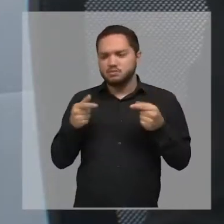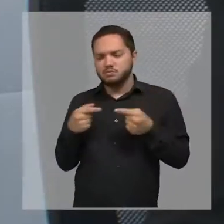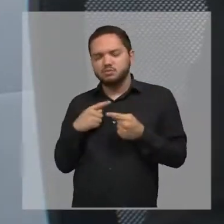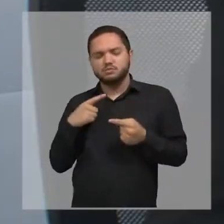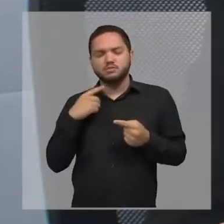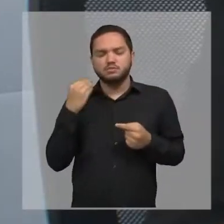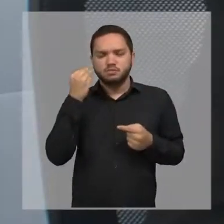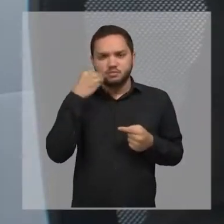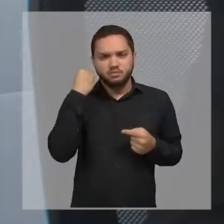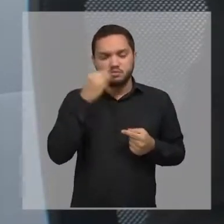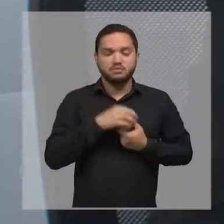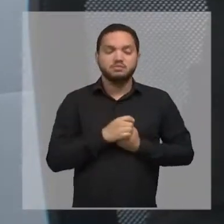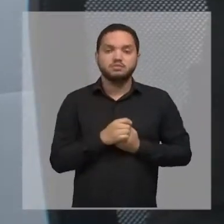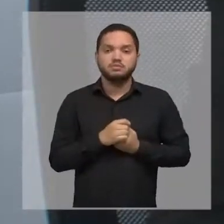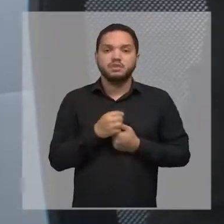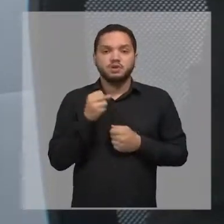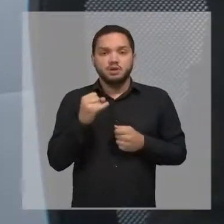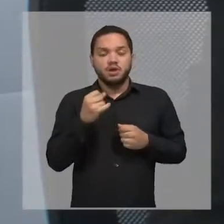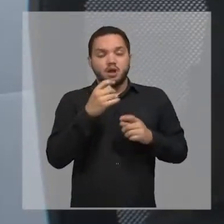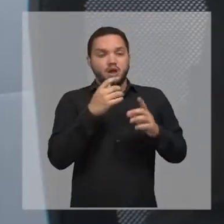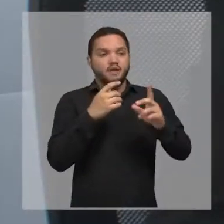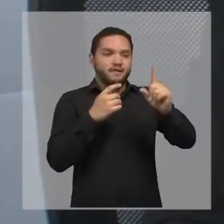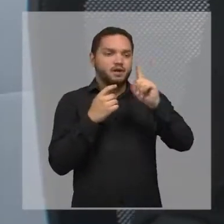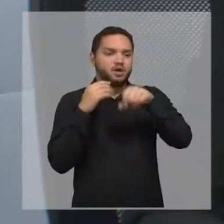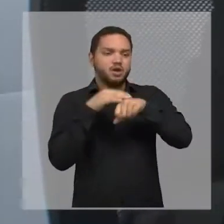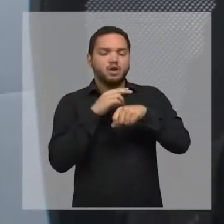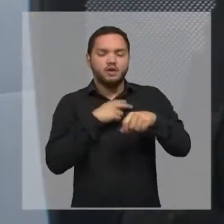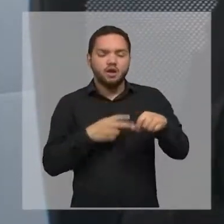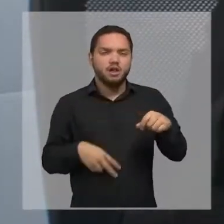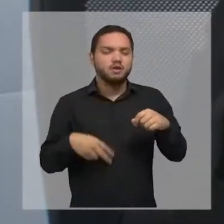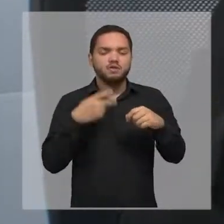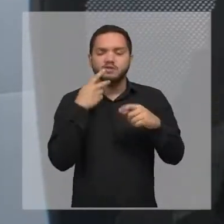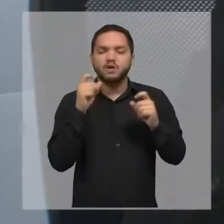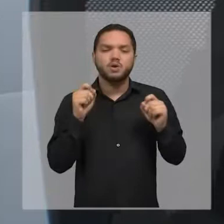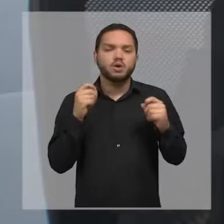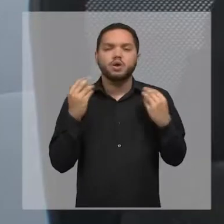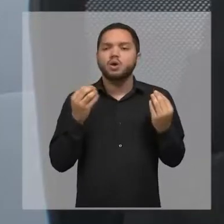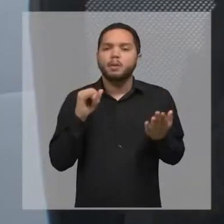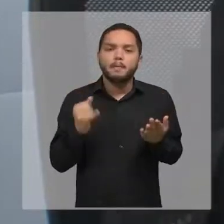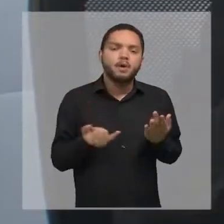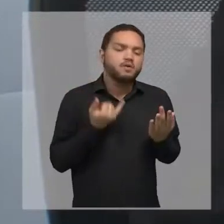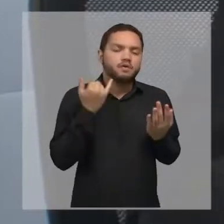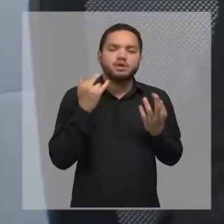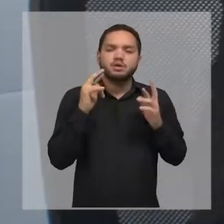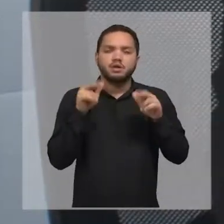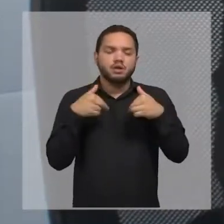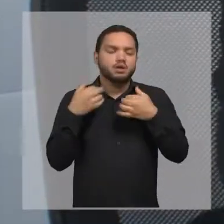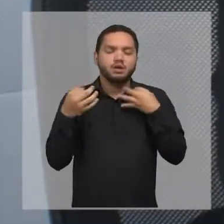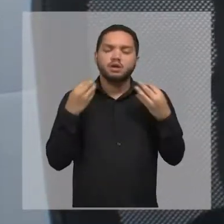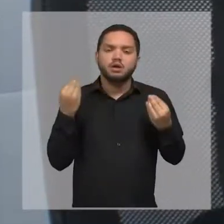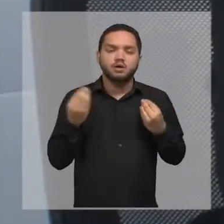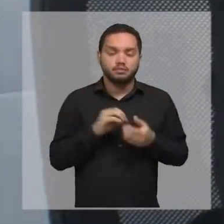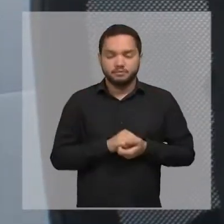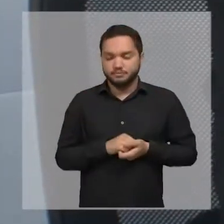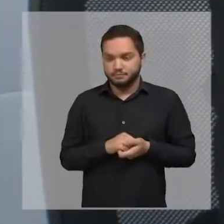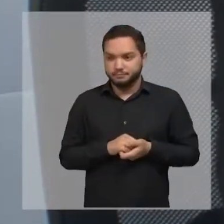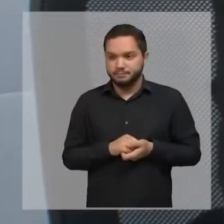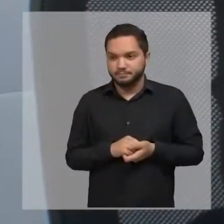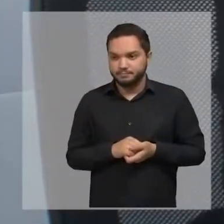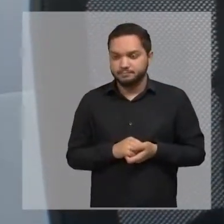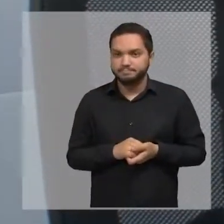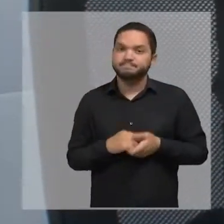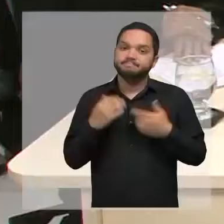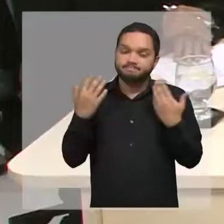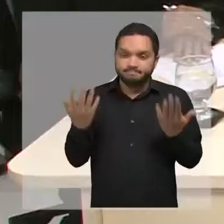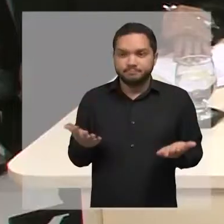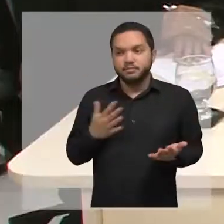Então, quando os vereadores vêm conversar com você, o que você fala sobre como usar essa ferramenta tão importante, Isaac?